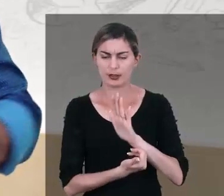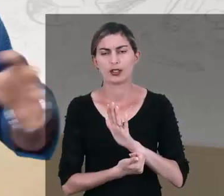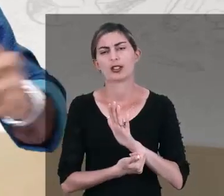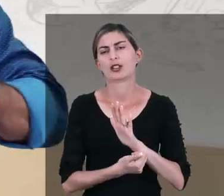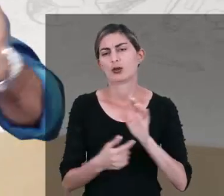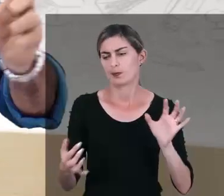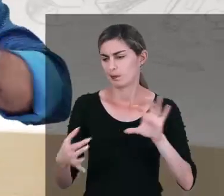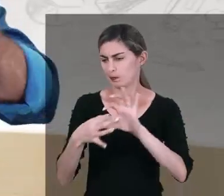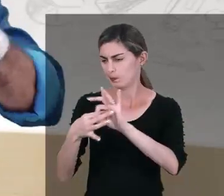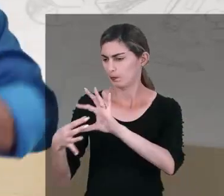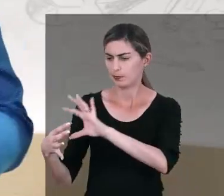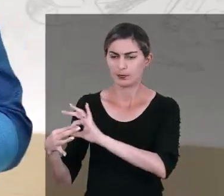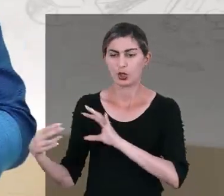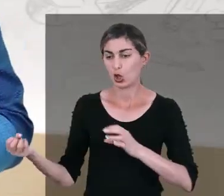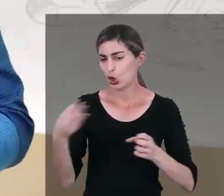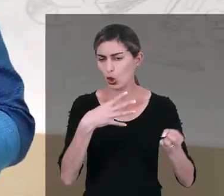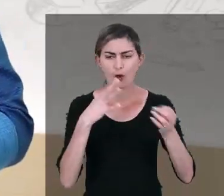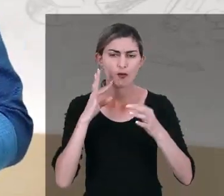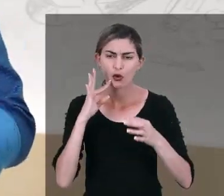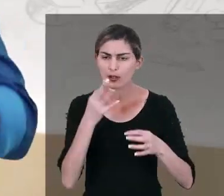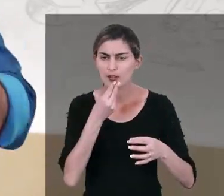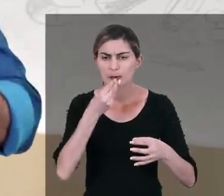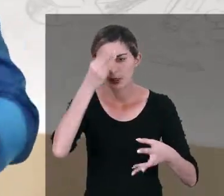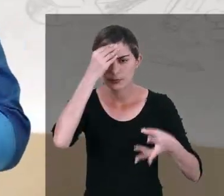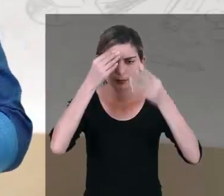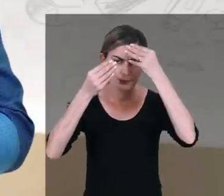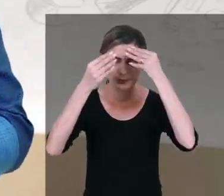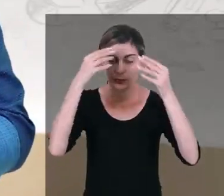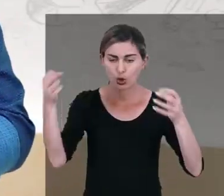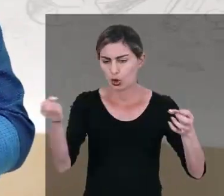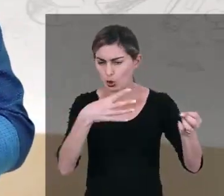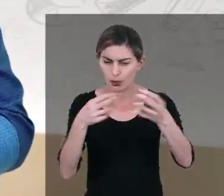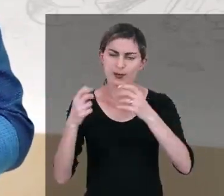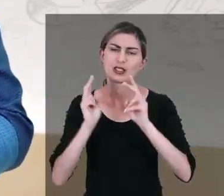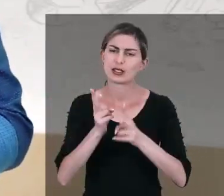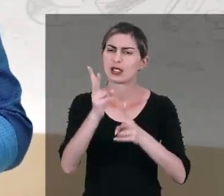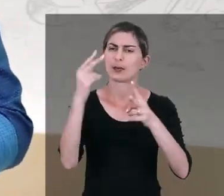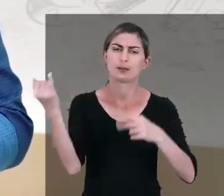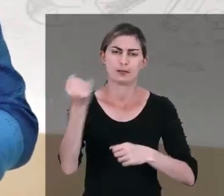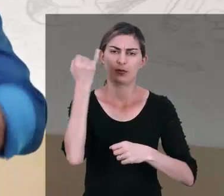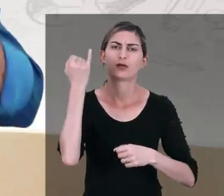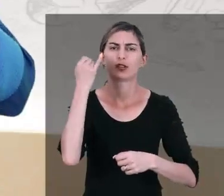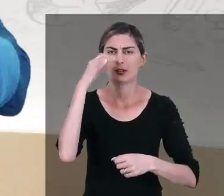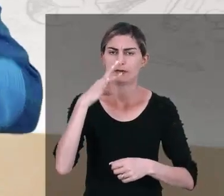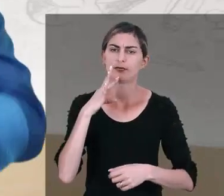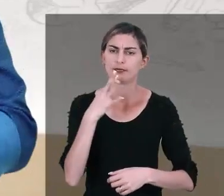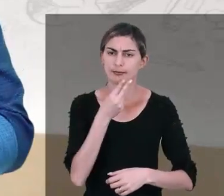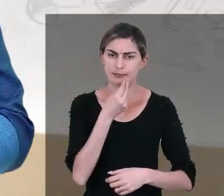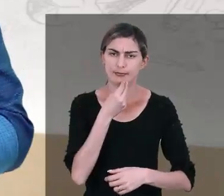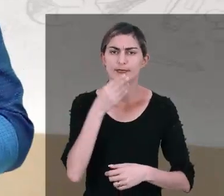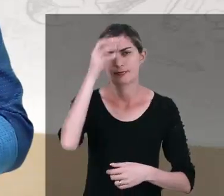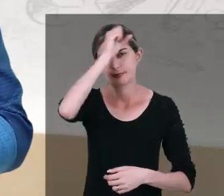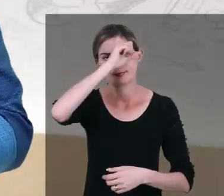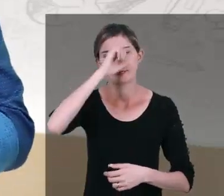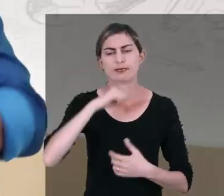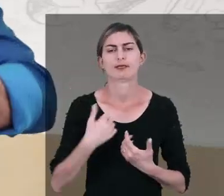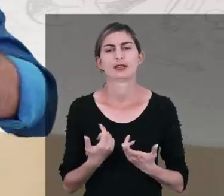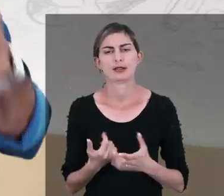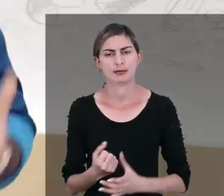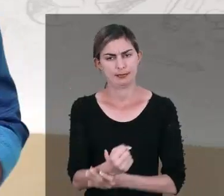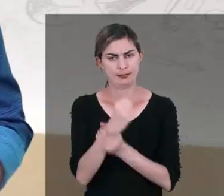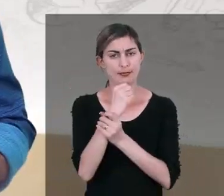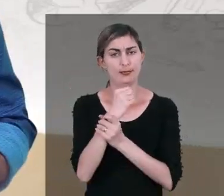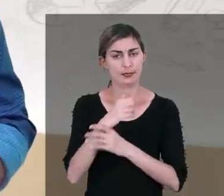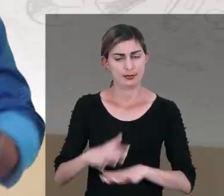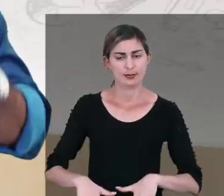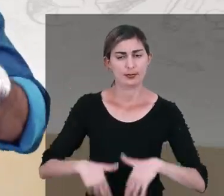interiores, associando novos conhecimentos. Conhecimentos que sempre vão ser úteis para todos nós e vão garantir que nós